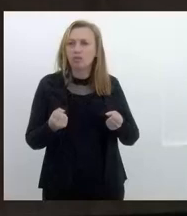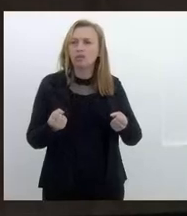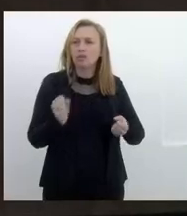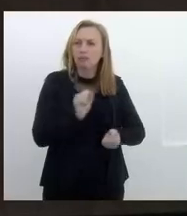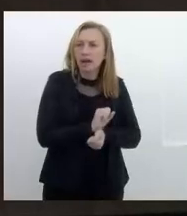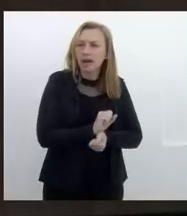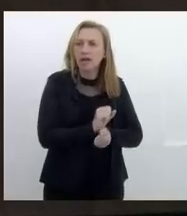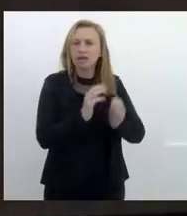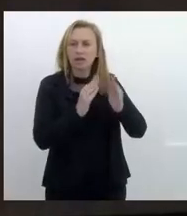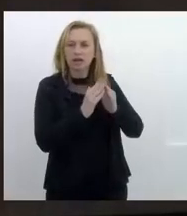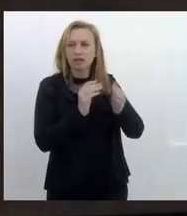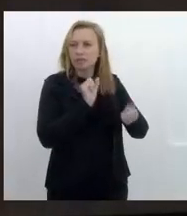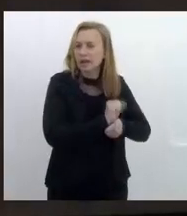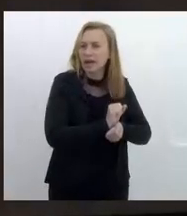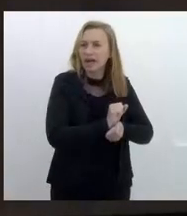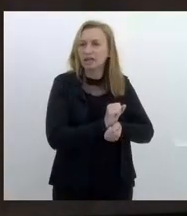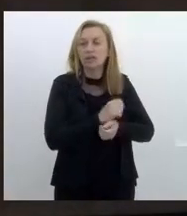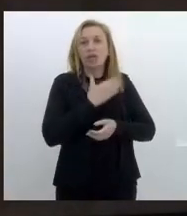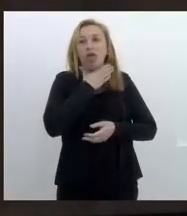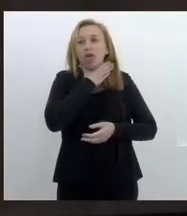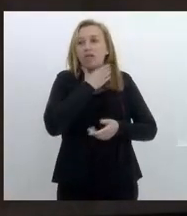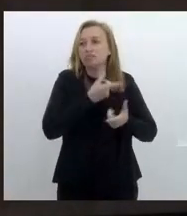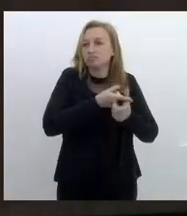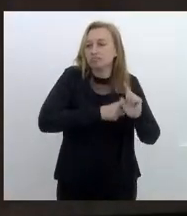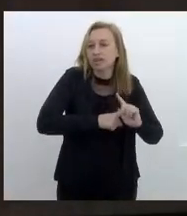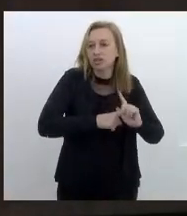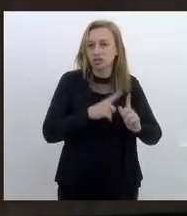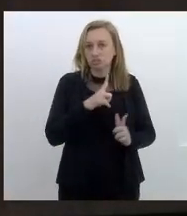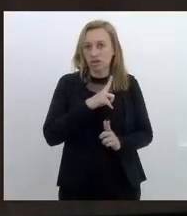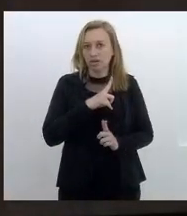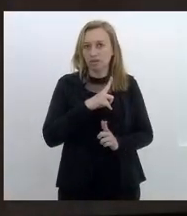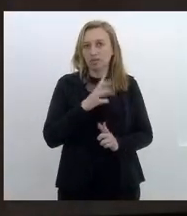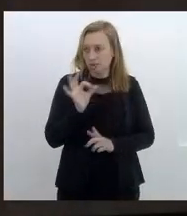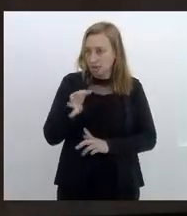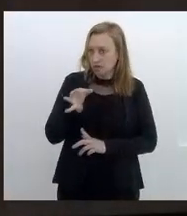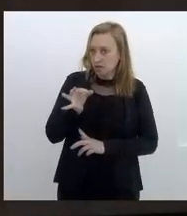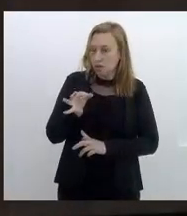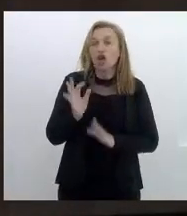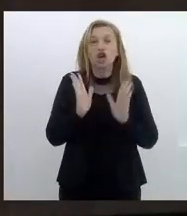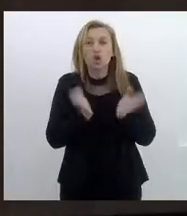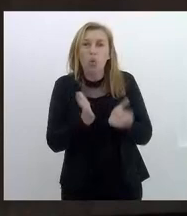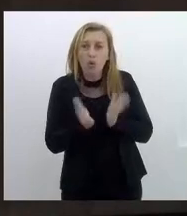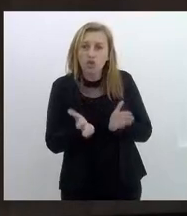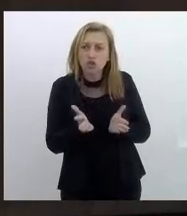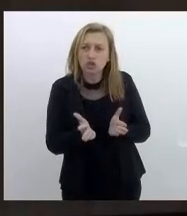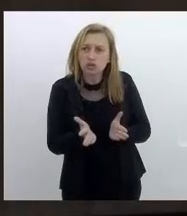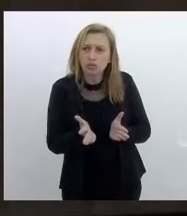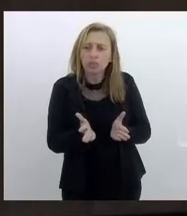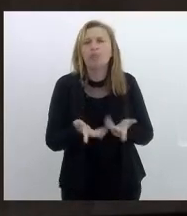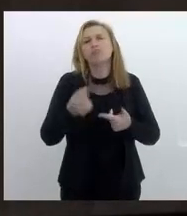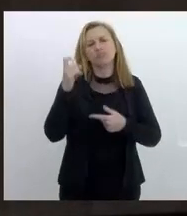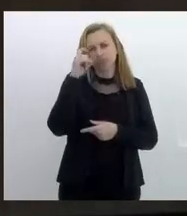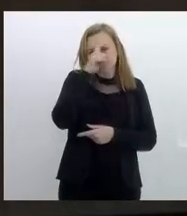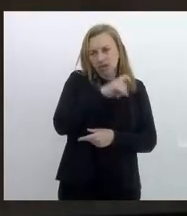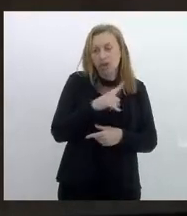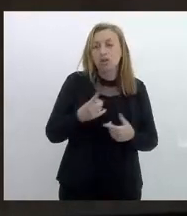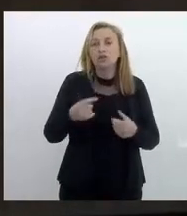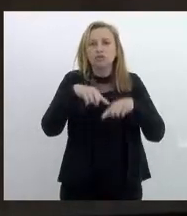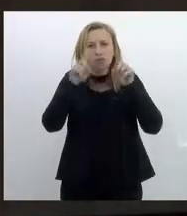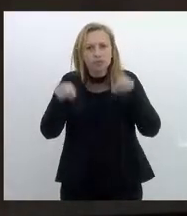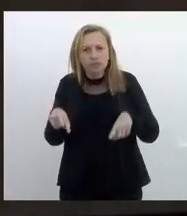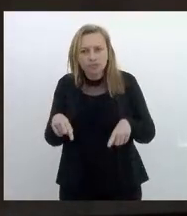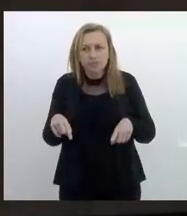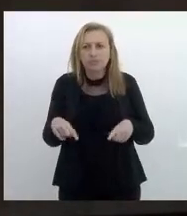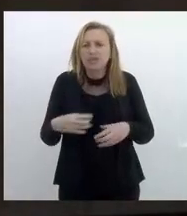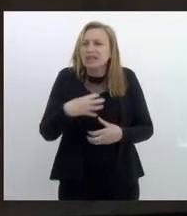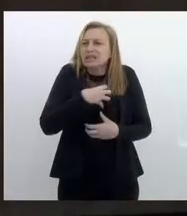desorganizada e está com a corda no pescoço pelos empréstimos consignados tá certa e hoje fica muito difícil e o servidor